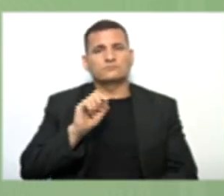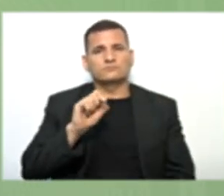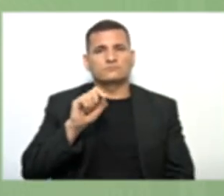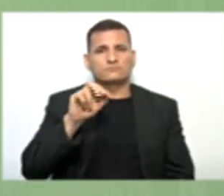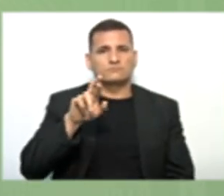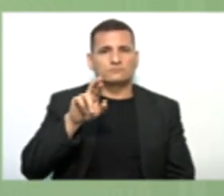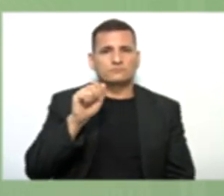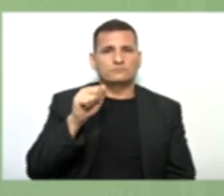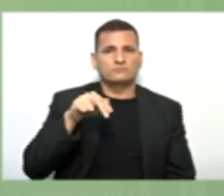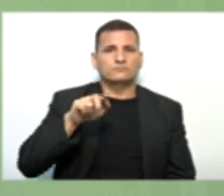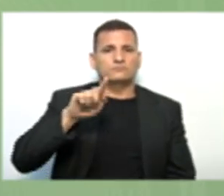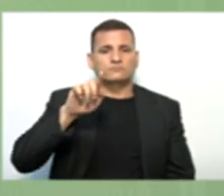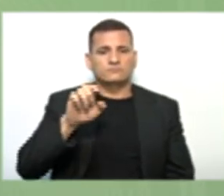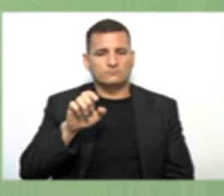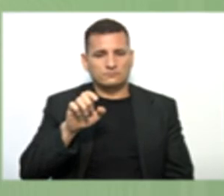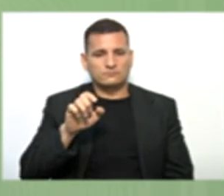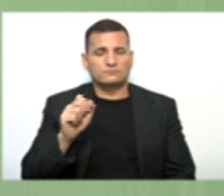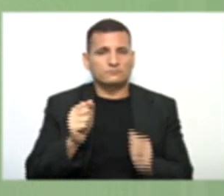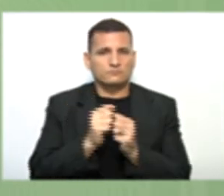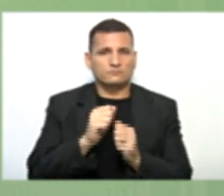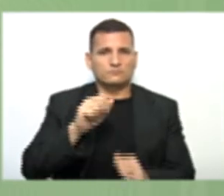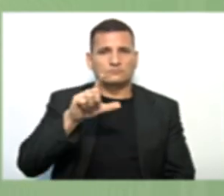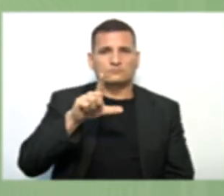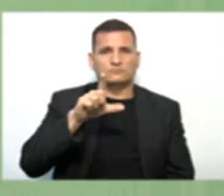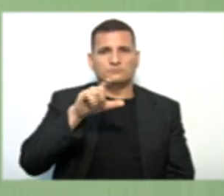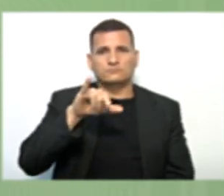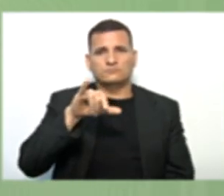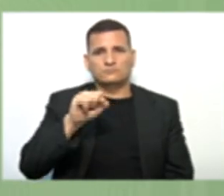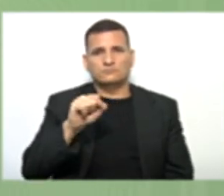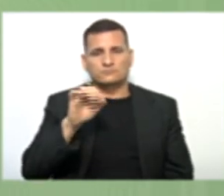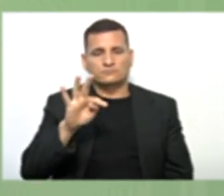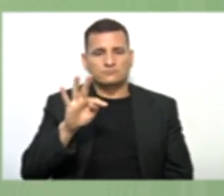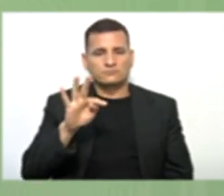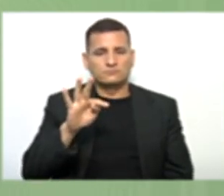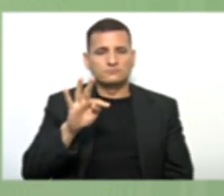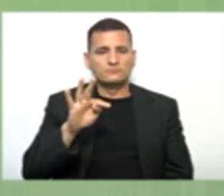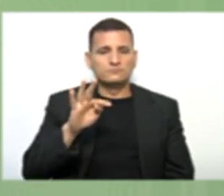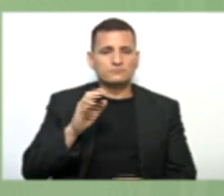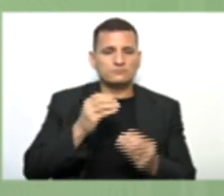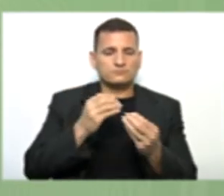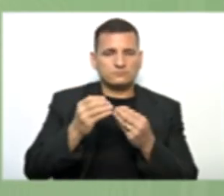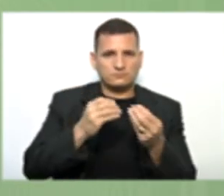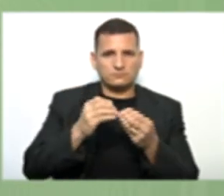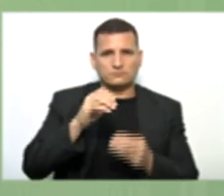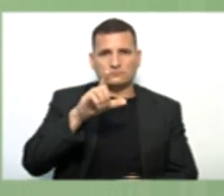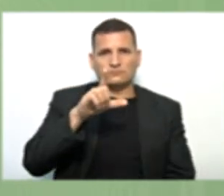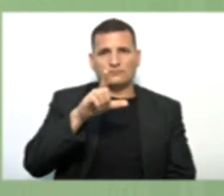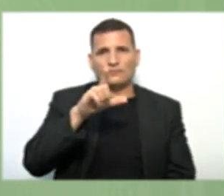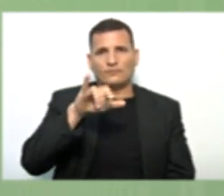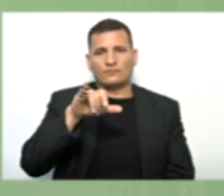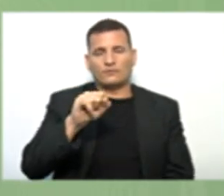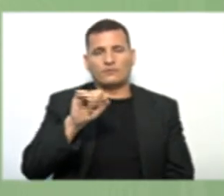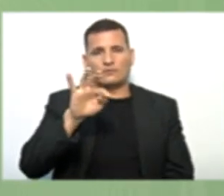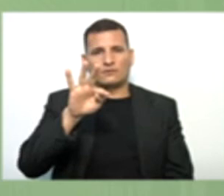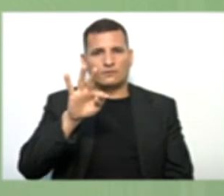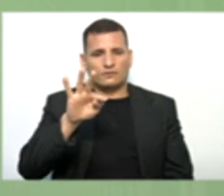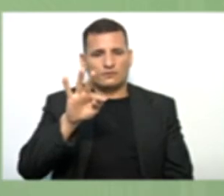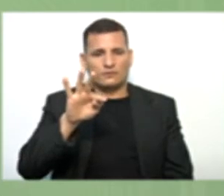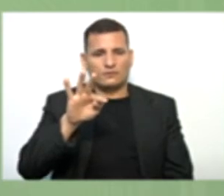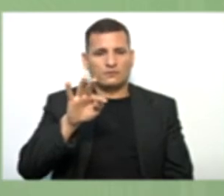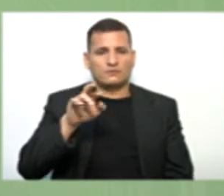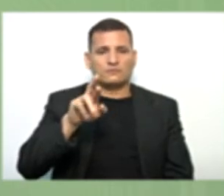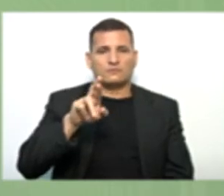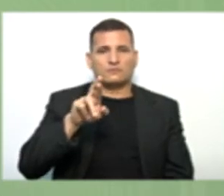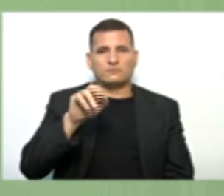tá? Juntamente com list. Quando colocamos list em torno de uma chamada à função